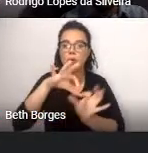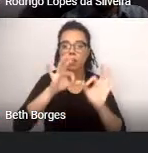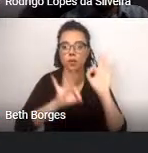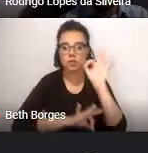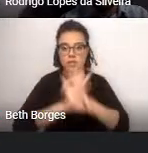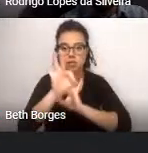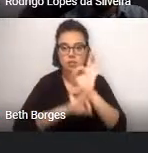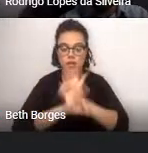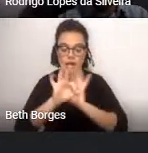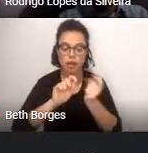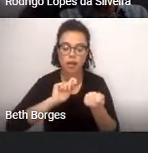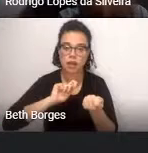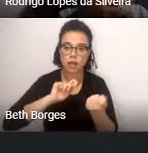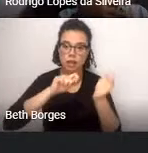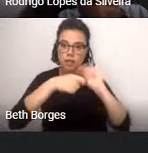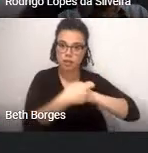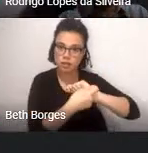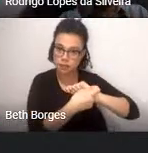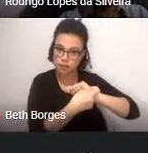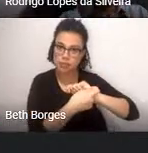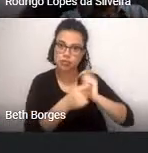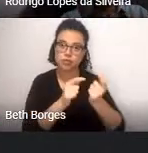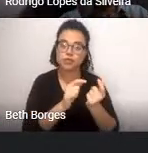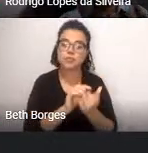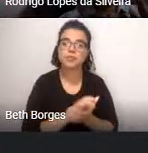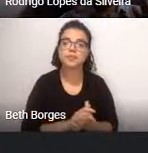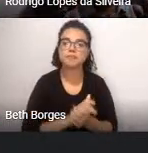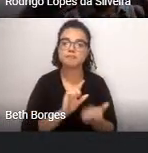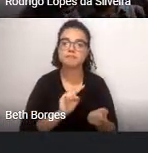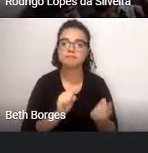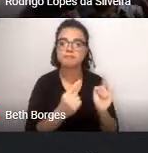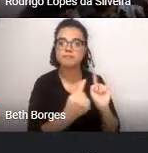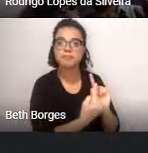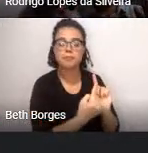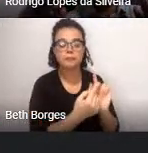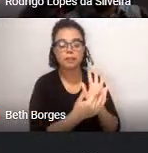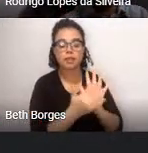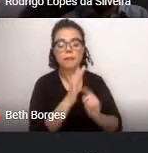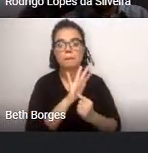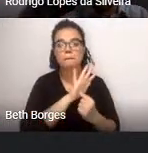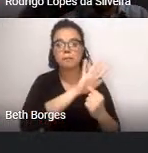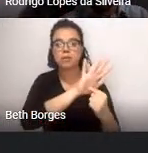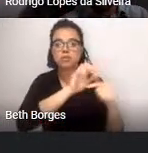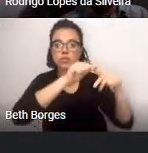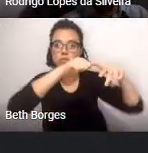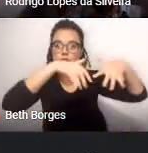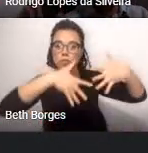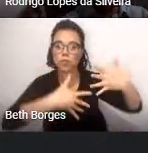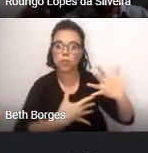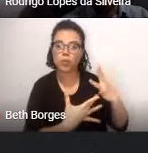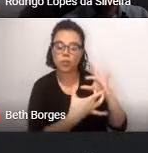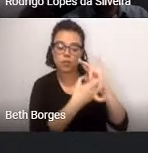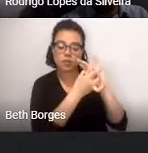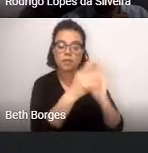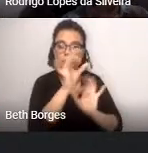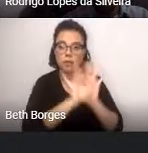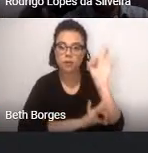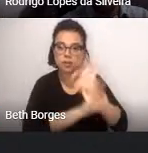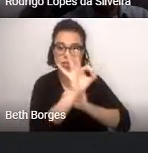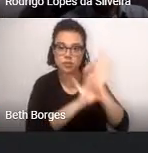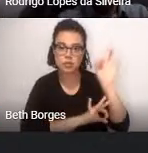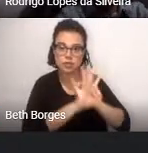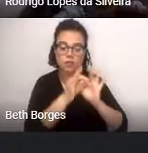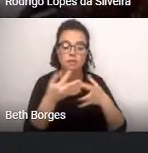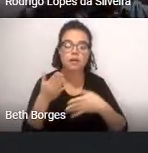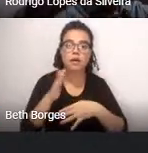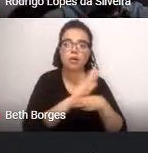desadaptativos iniciais, tornando assim e trazendo um esquema saudável. É muito legal, é muito